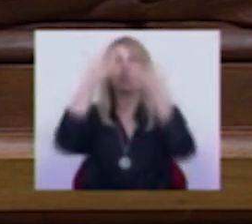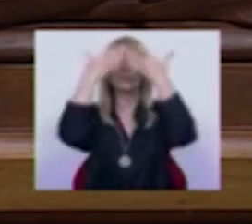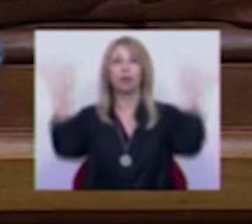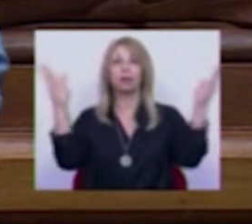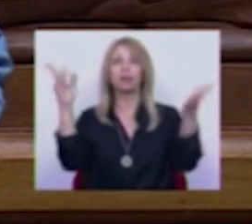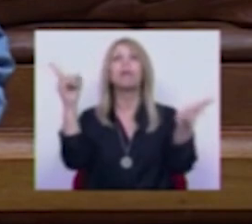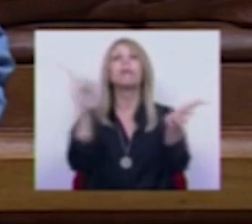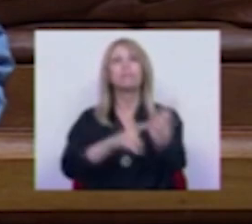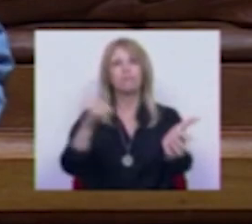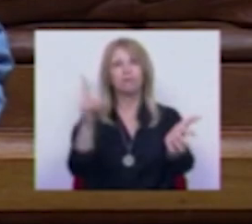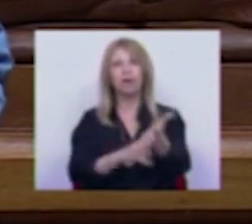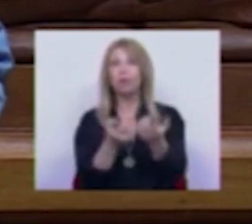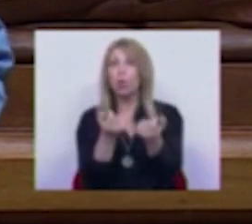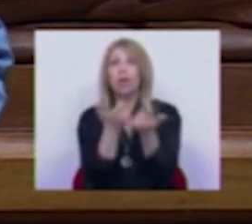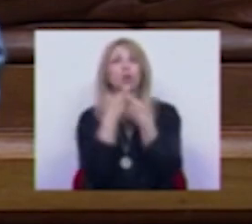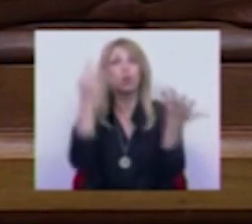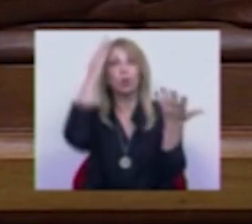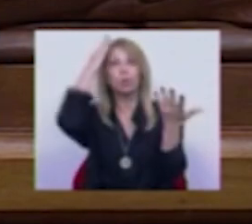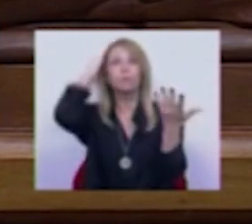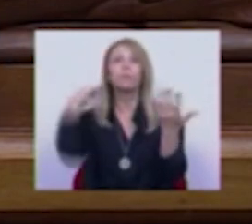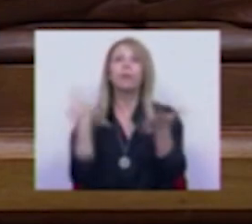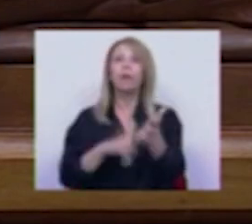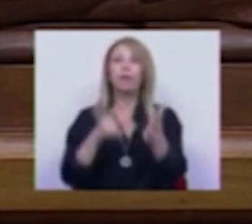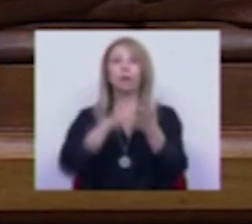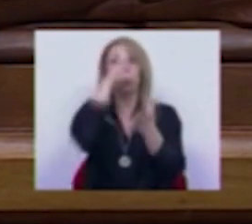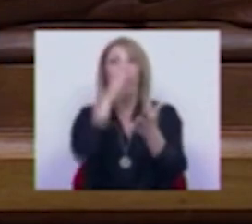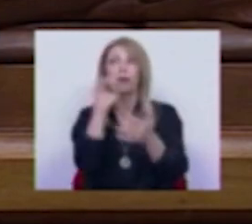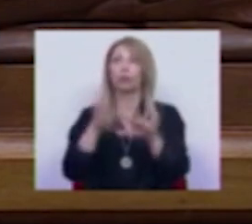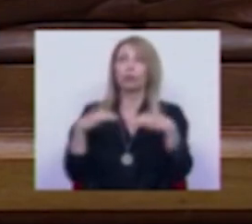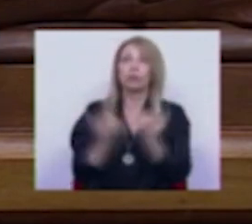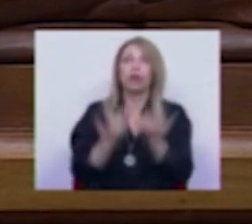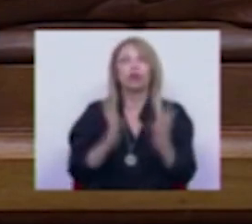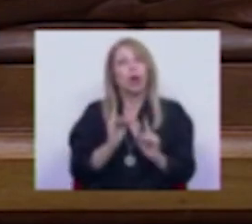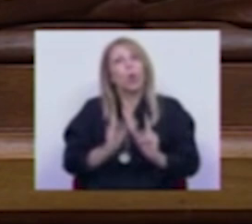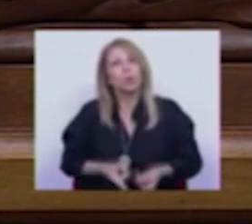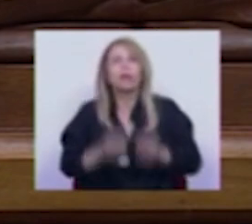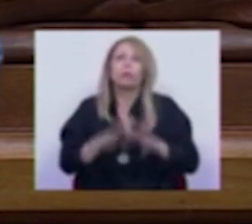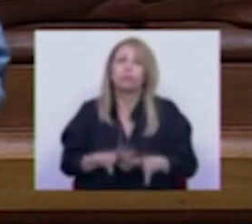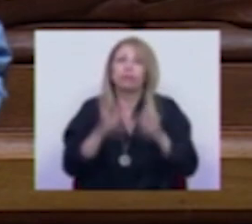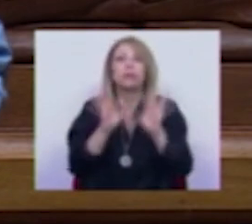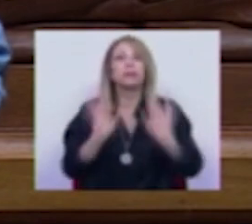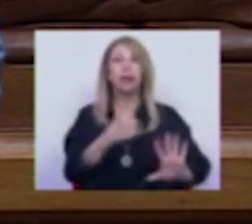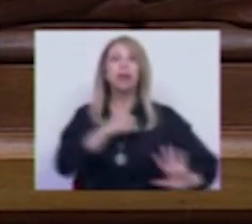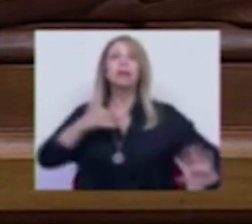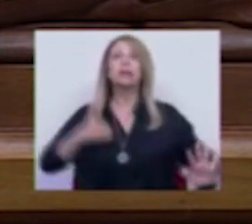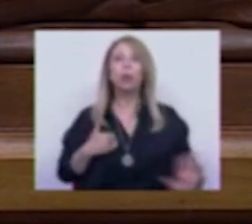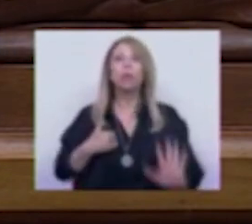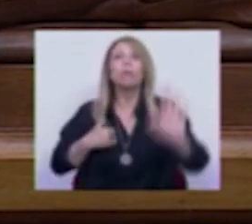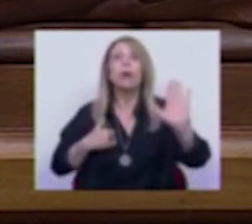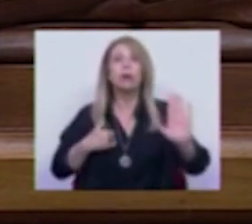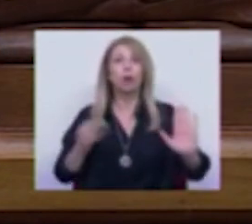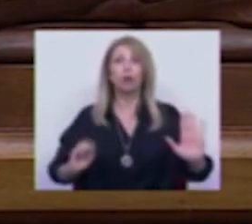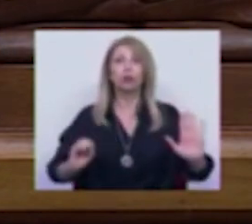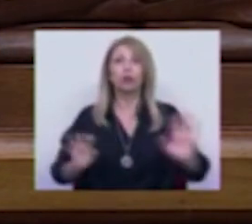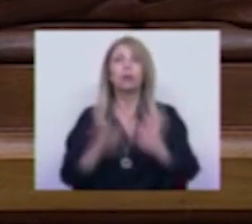Falta-nos ainda quase tudo. Falta Estado Social, onde já começamos a construí-lo, como na saúde, e onde não tem existido, como